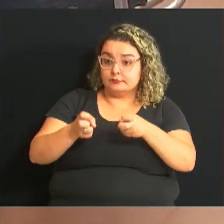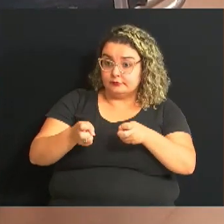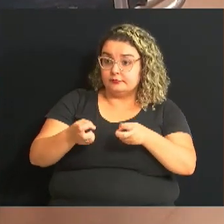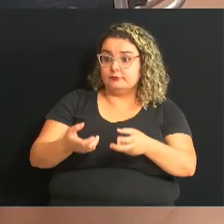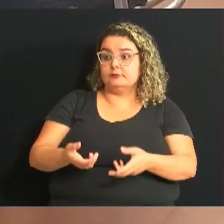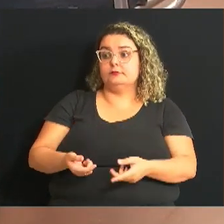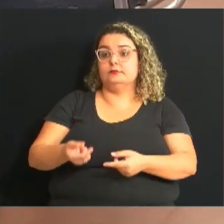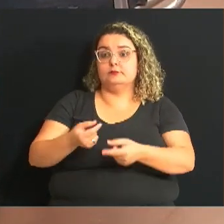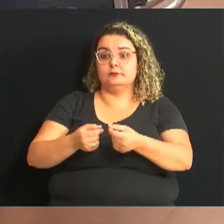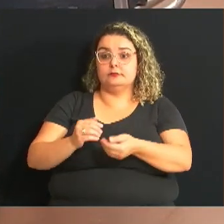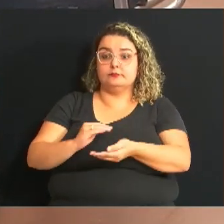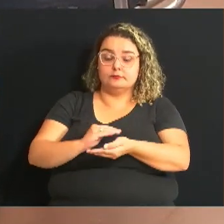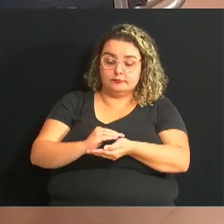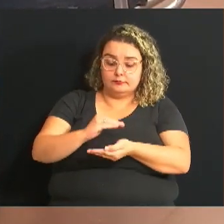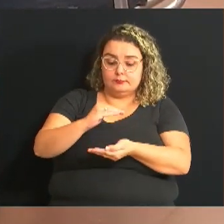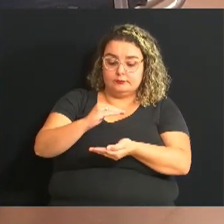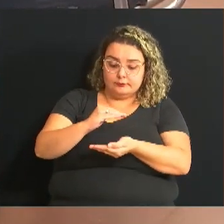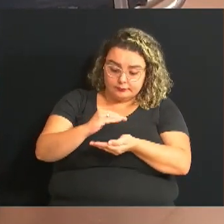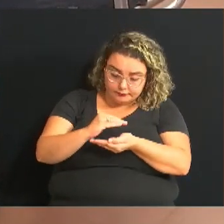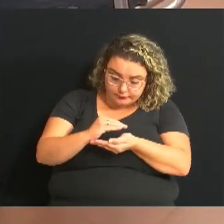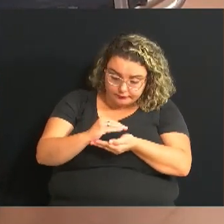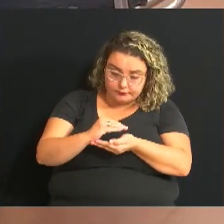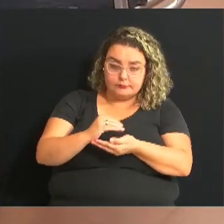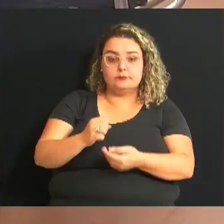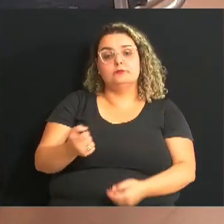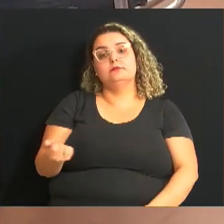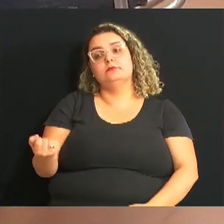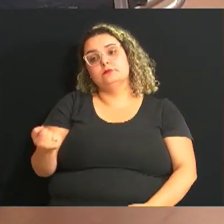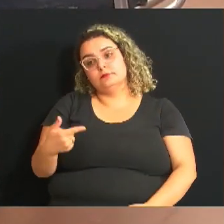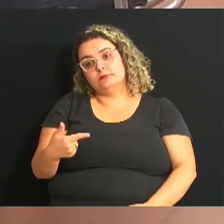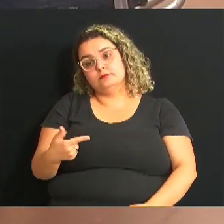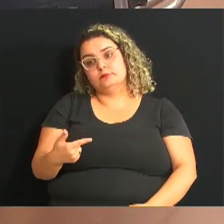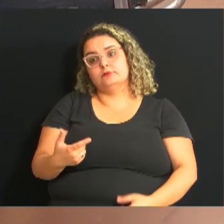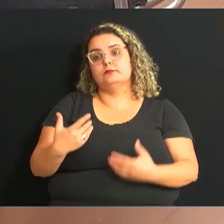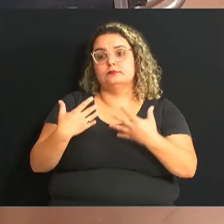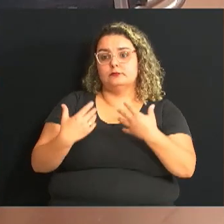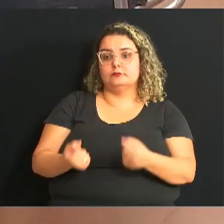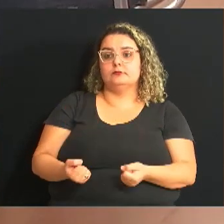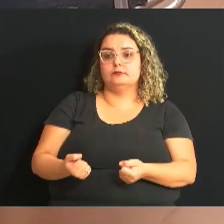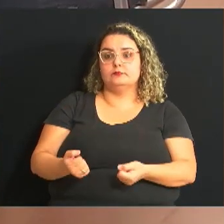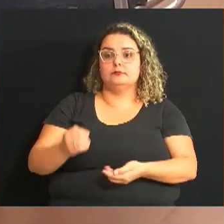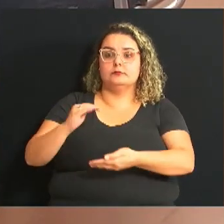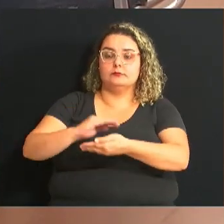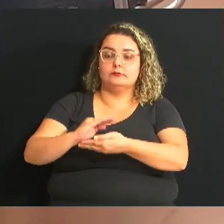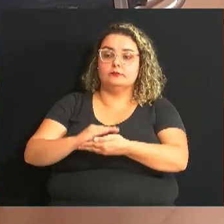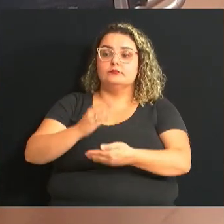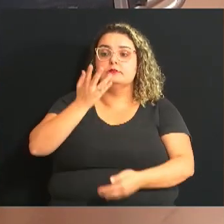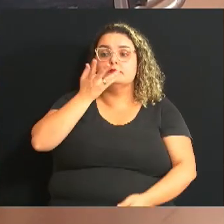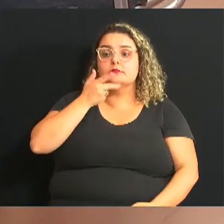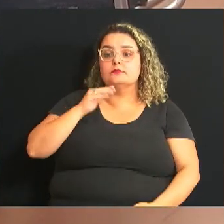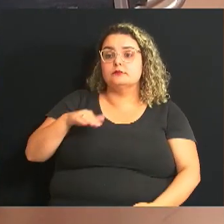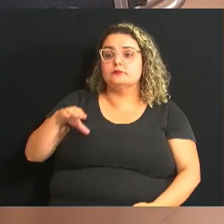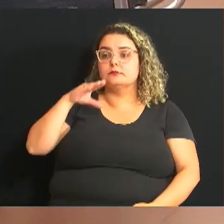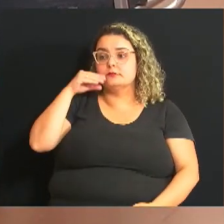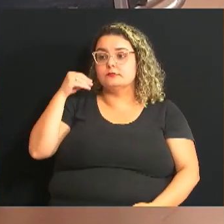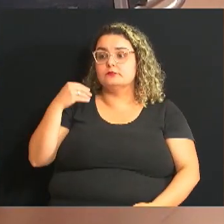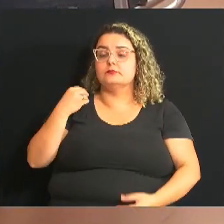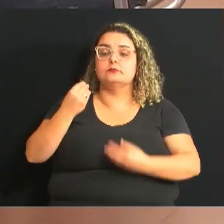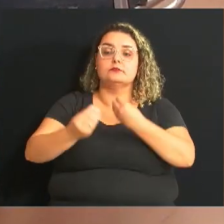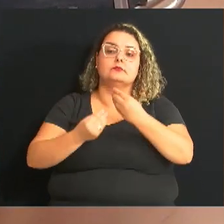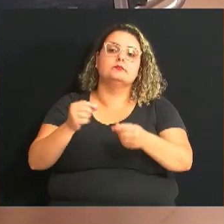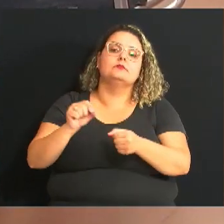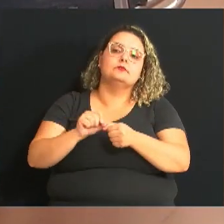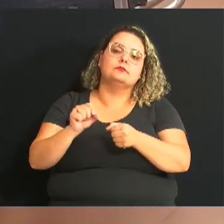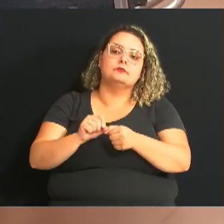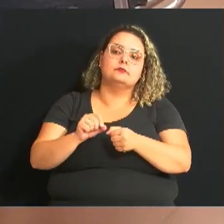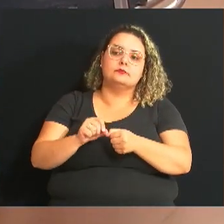montante bem menor que o que recebe o Fundo da Criança e do Adolescente. Como que a gente pode fazer, Carla, para sensibilizar